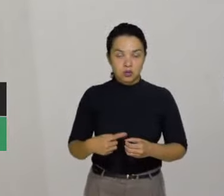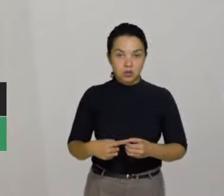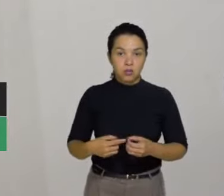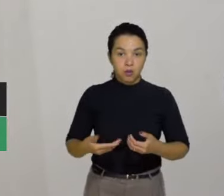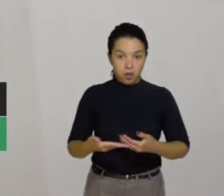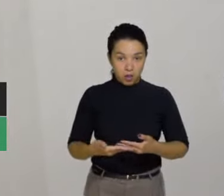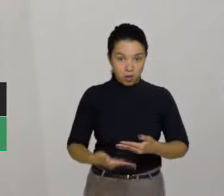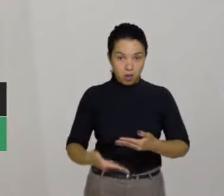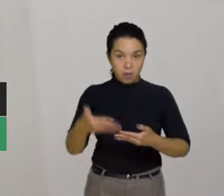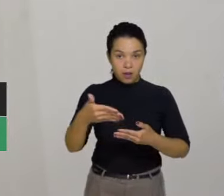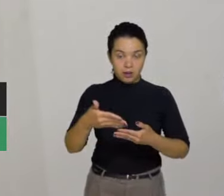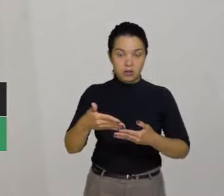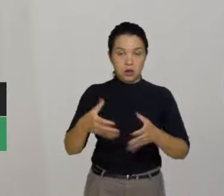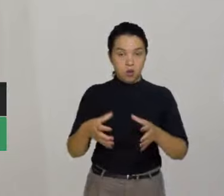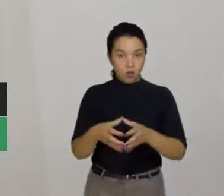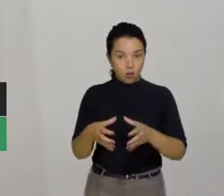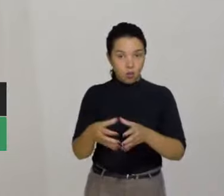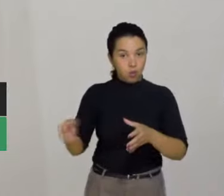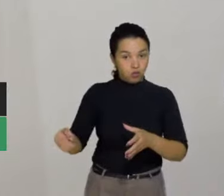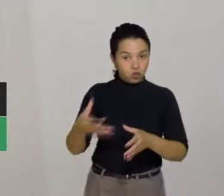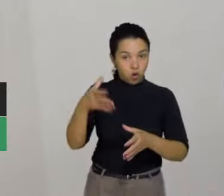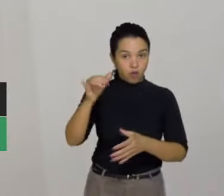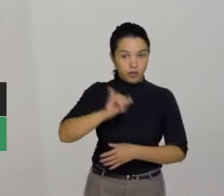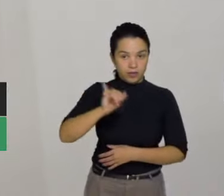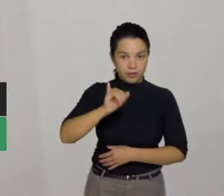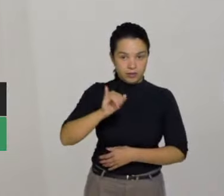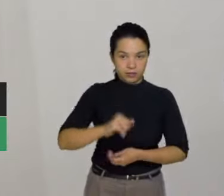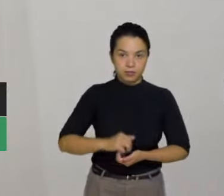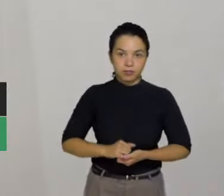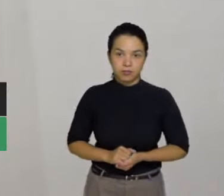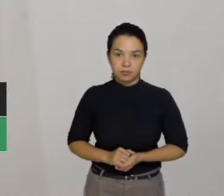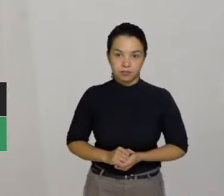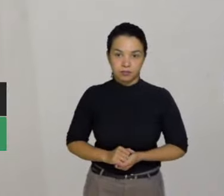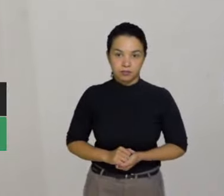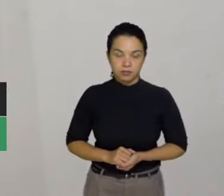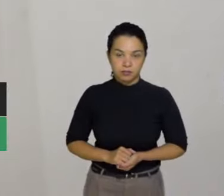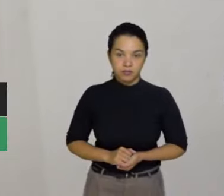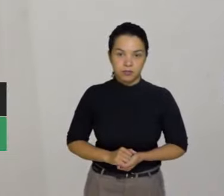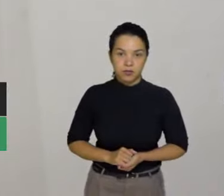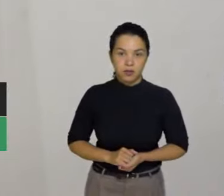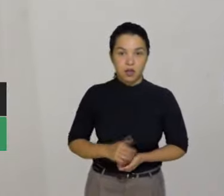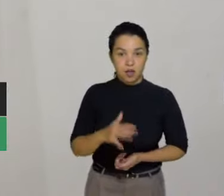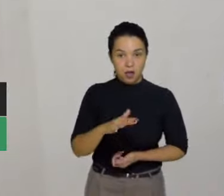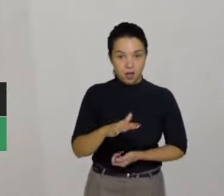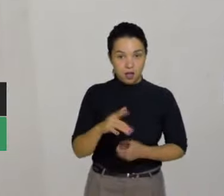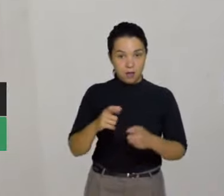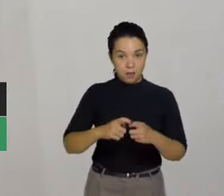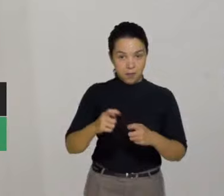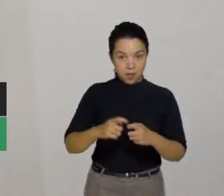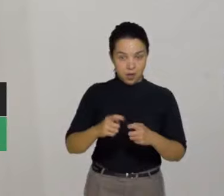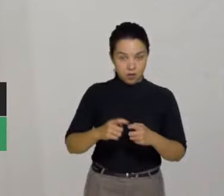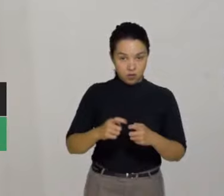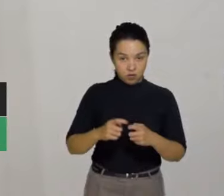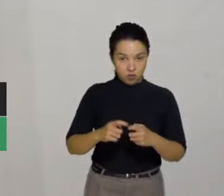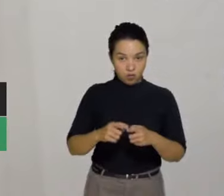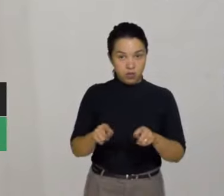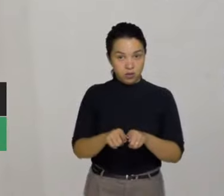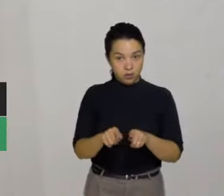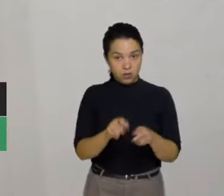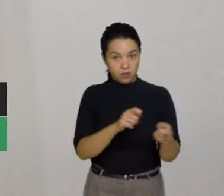Itália. A iniciativa de criação e instalação da Colônia Nova Itália foi do médico e violinista Henrique